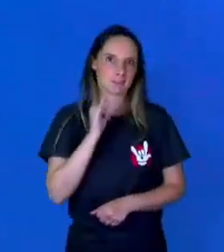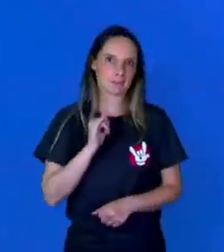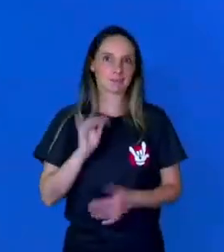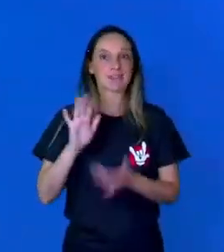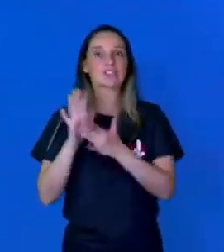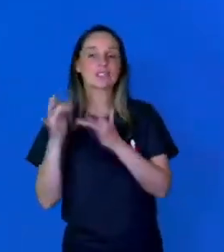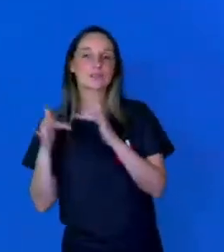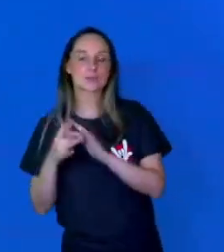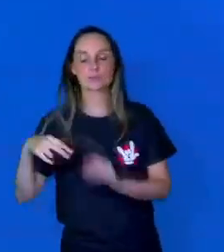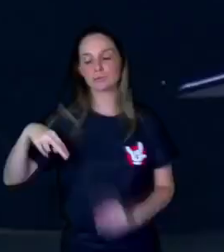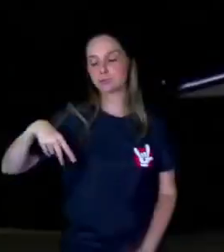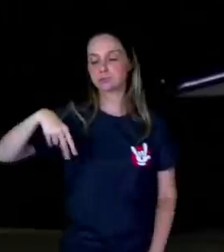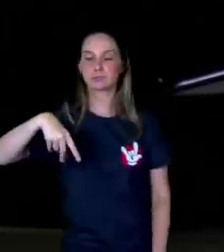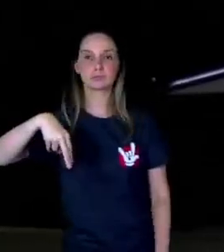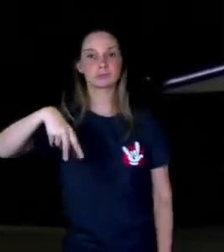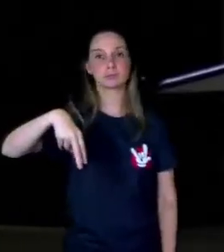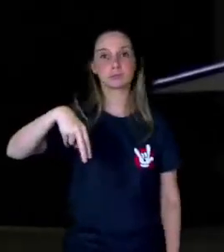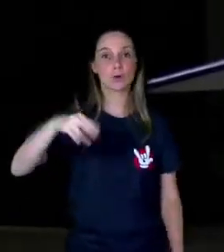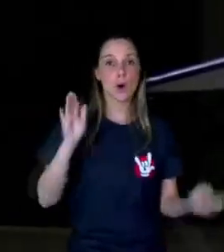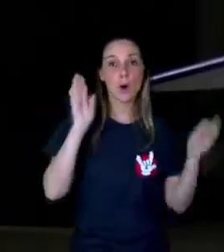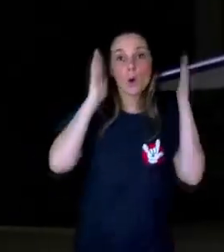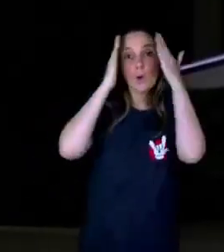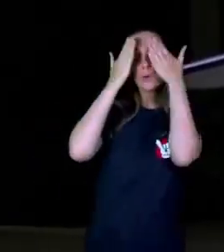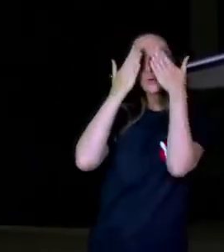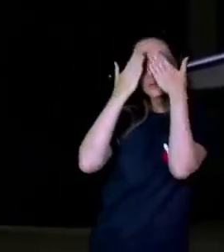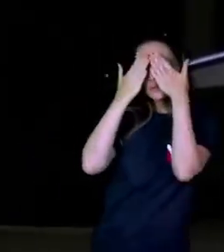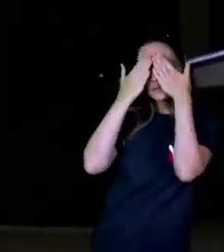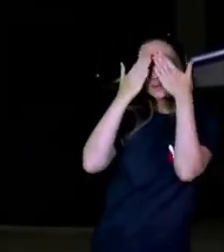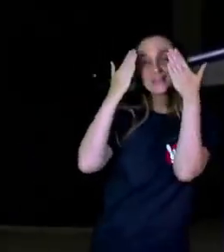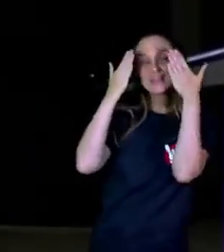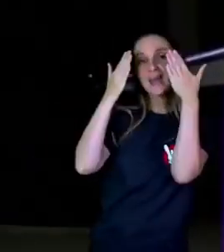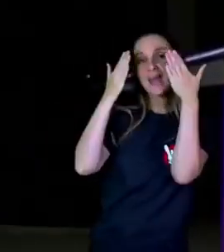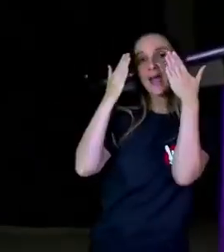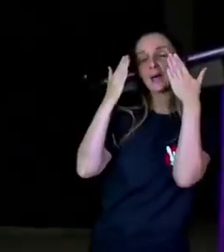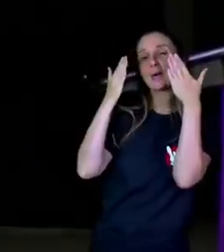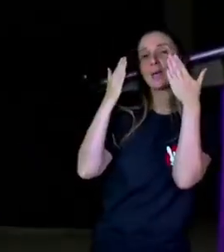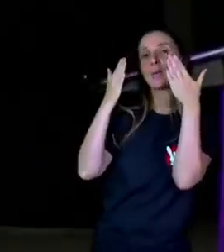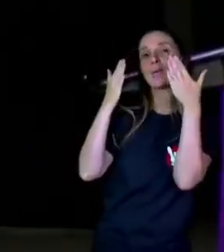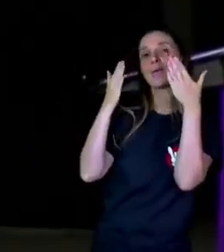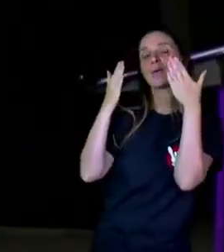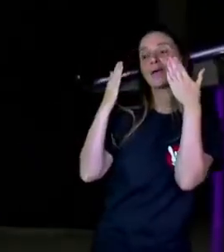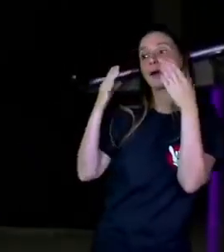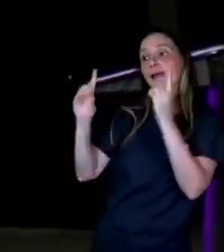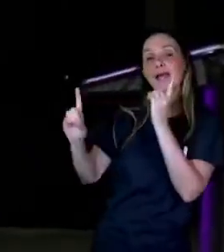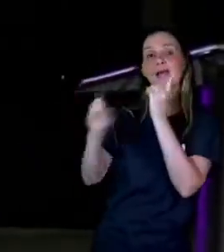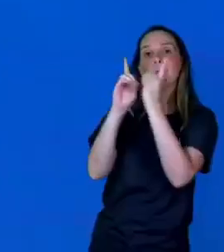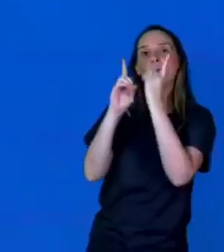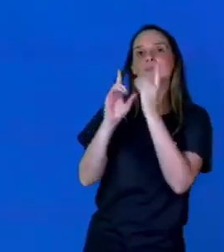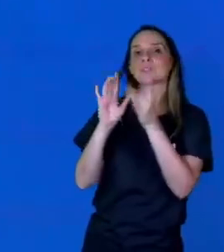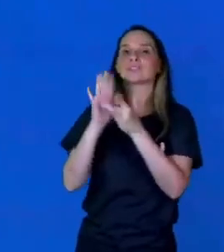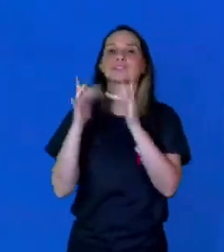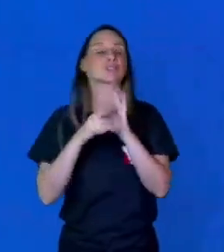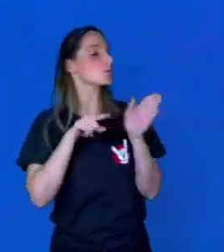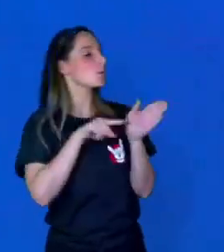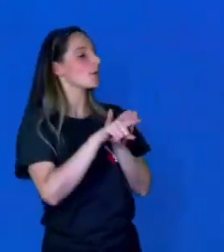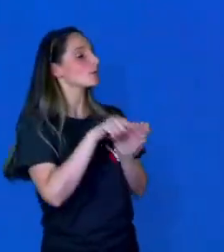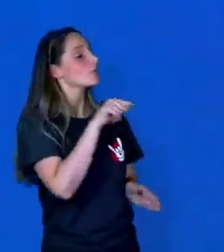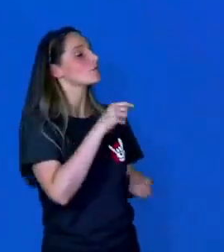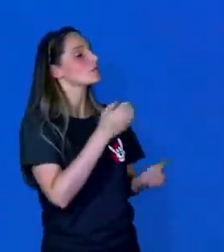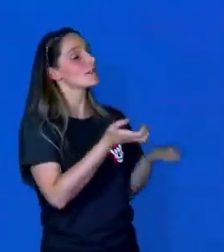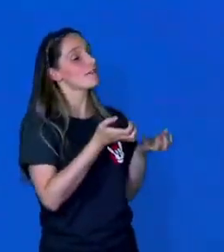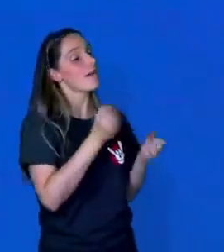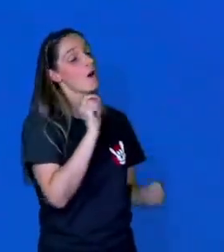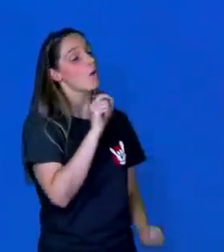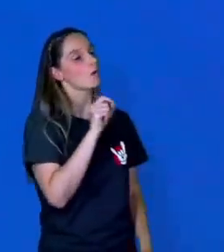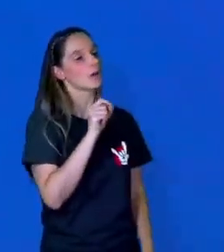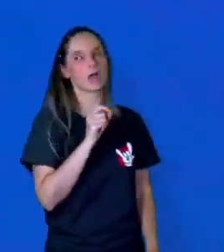inteira pedindo esmola. A vida inteira pedindo esmola. E de repente vem Jesus e para na frente dele e fala: o que é que você quer que eu te faça? Cara, é a